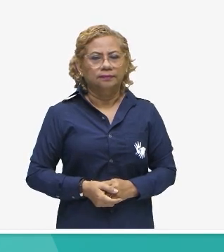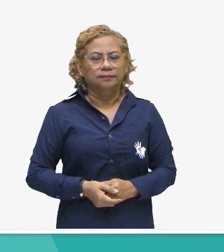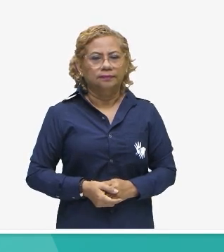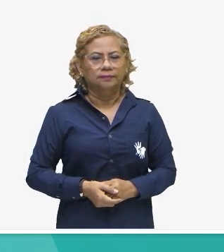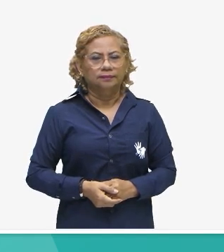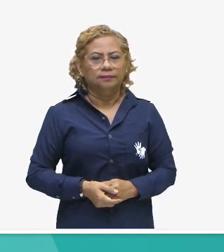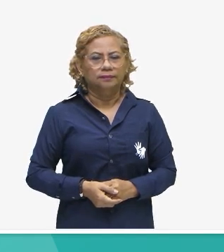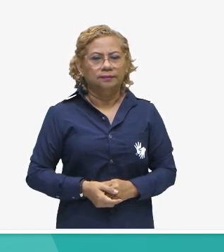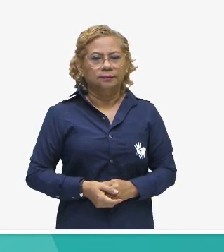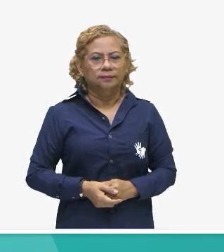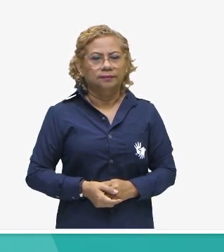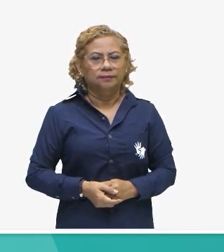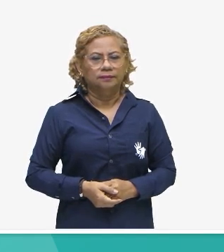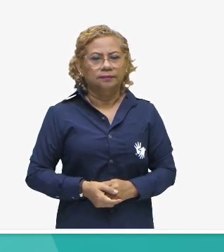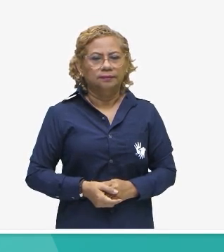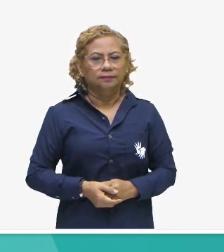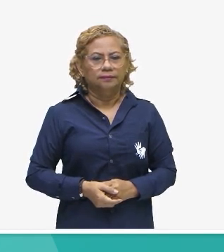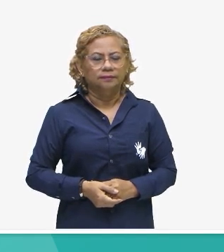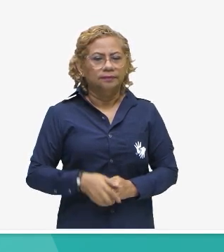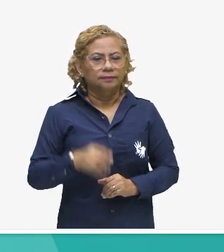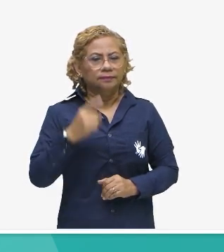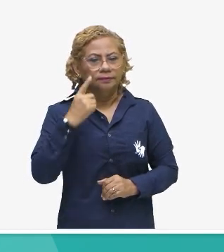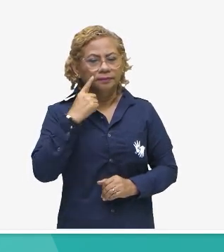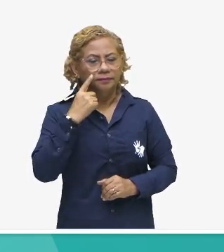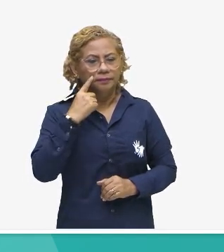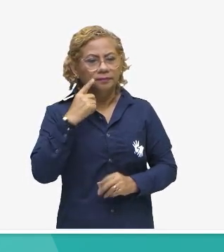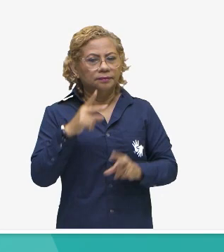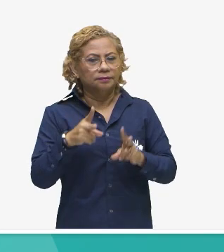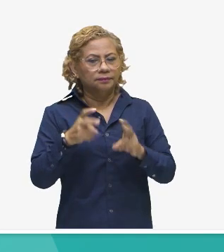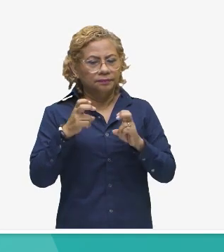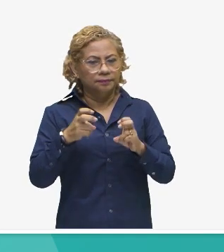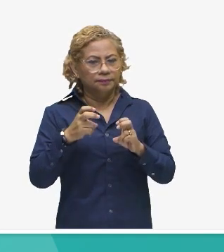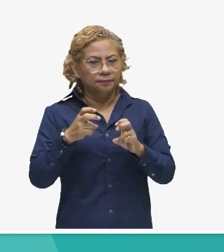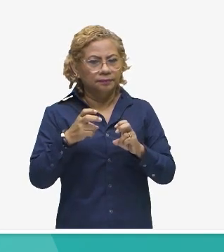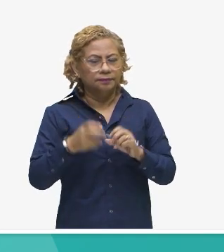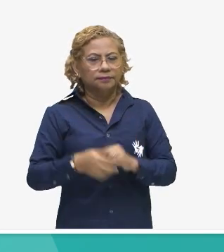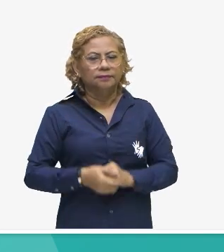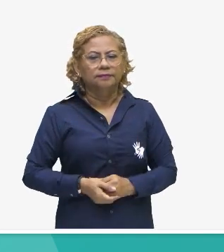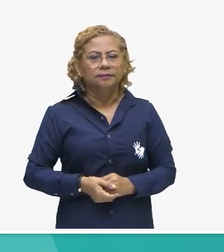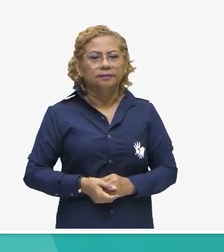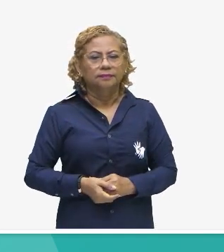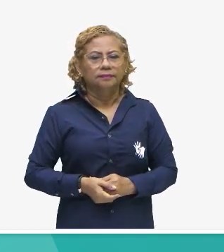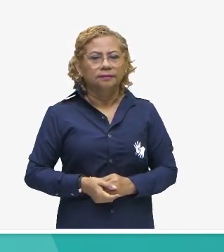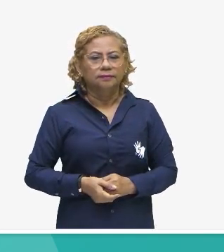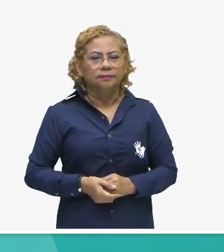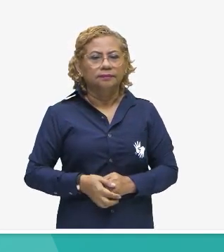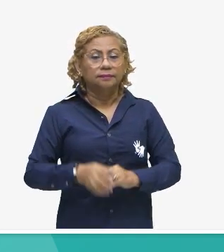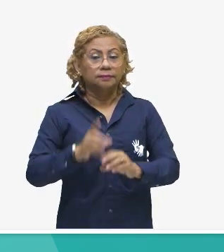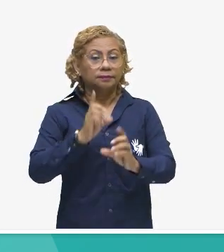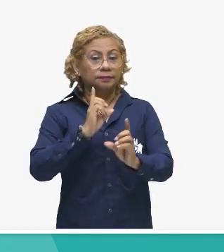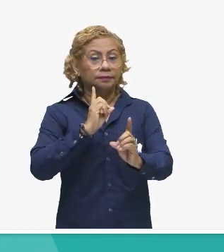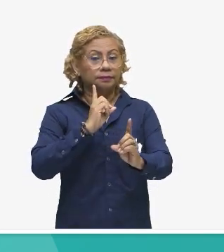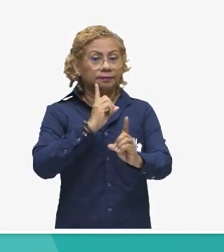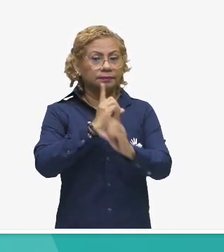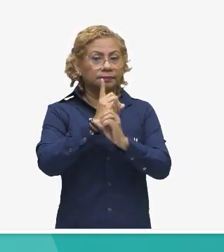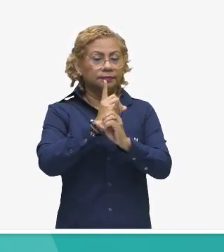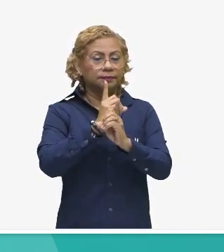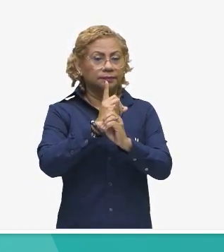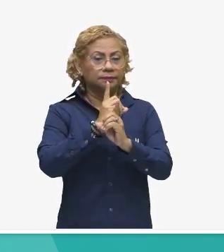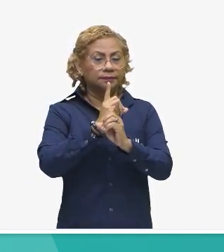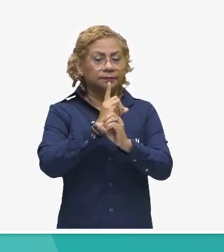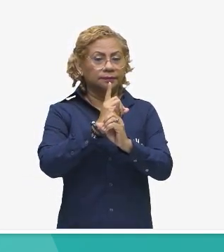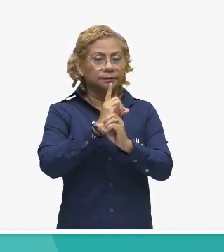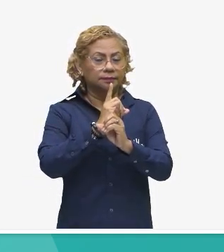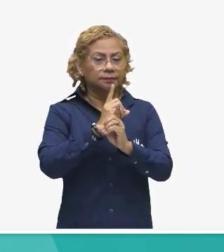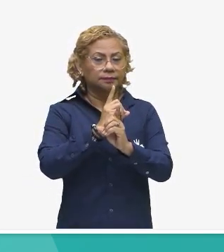Então, ela põe, está no presente. Veja que quando encontrarei, essa ideia